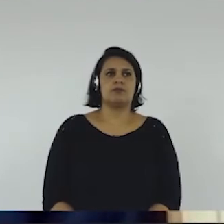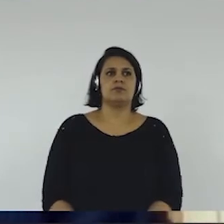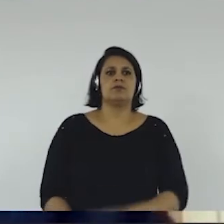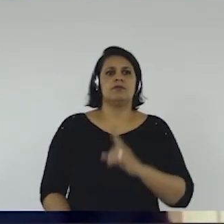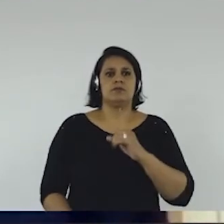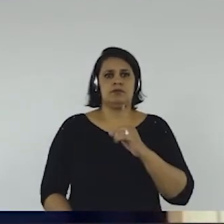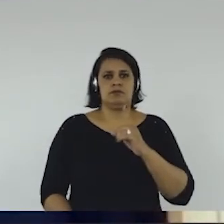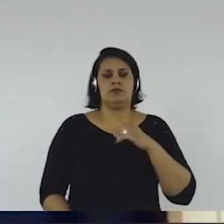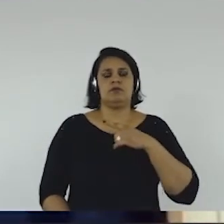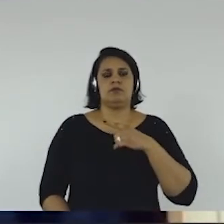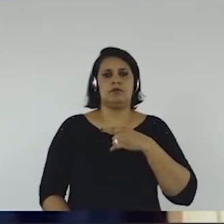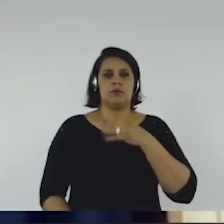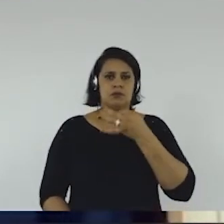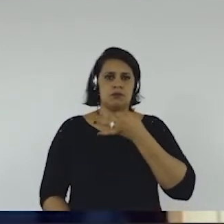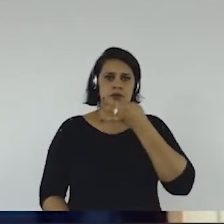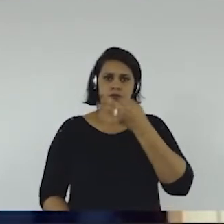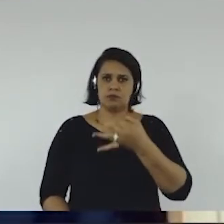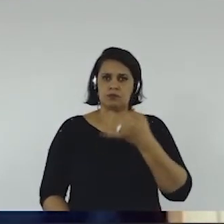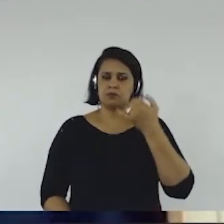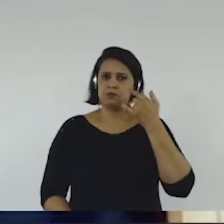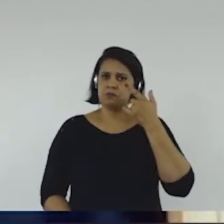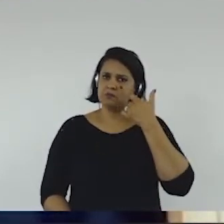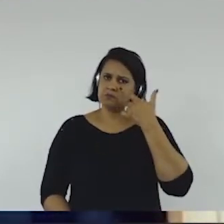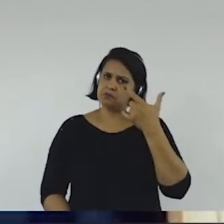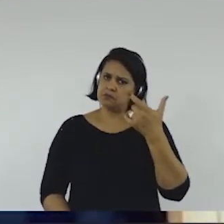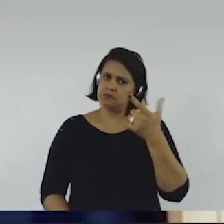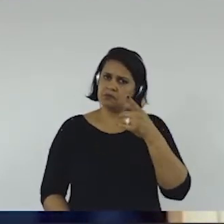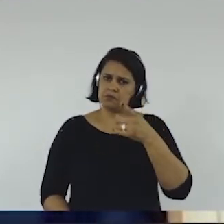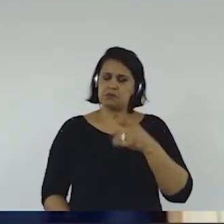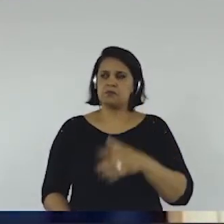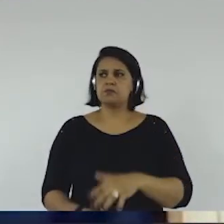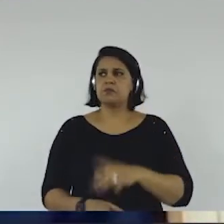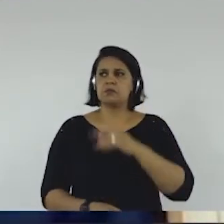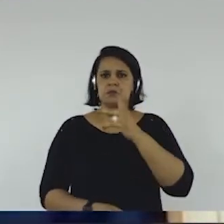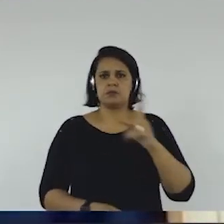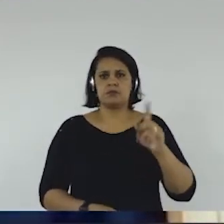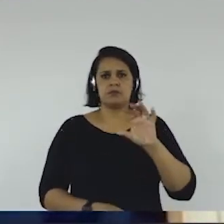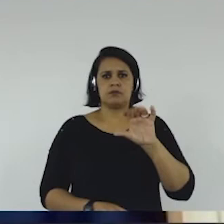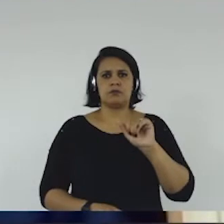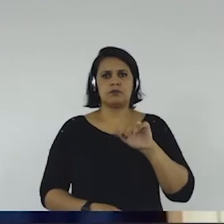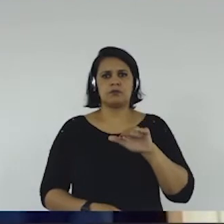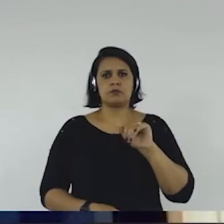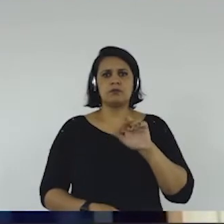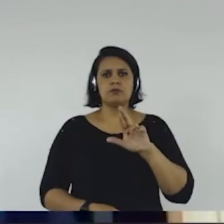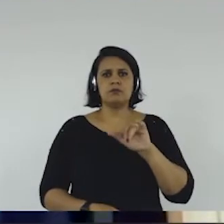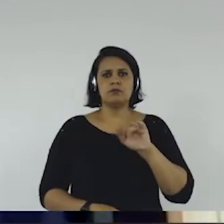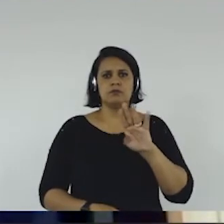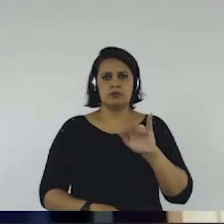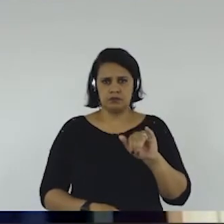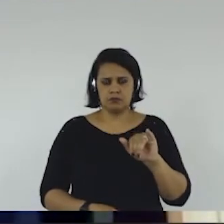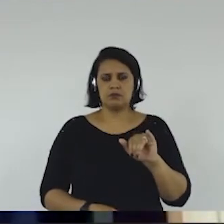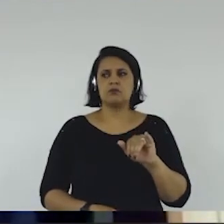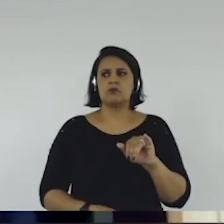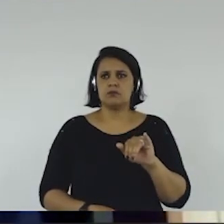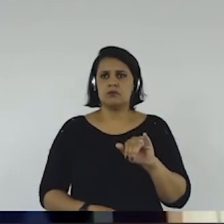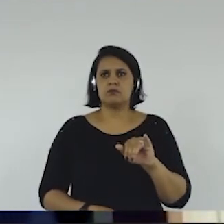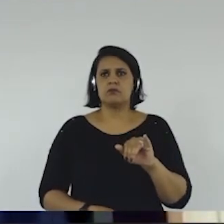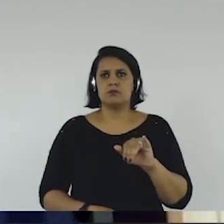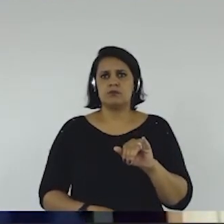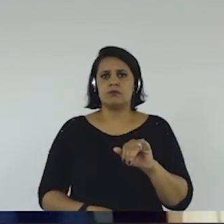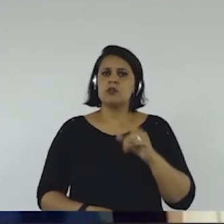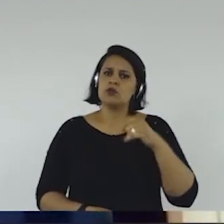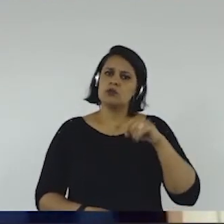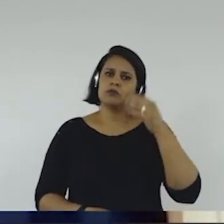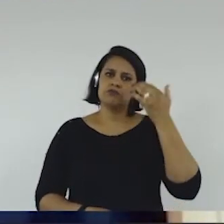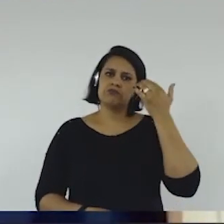da Camargo que ele exerce, e pelo que a gente entende de sua posição, doutor Augusto,